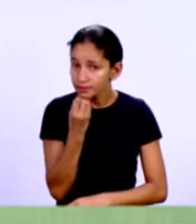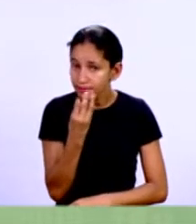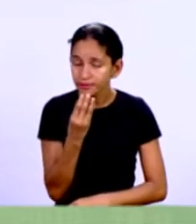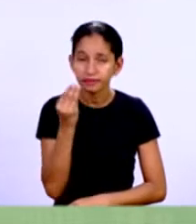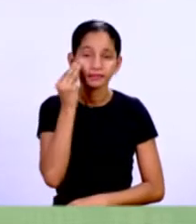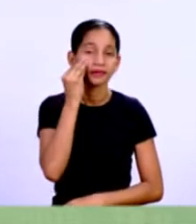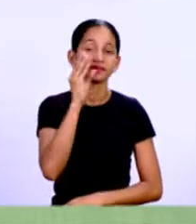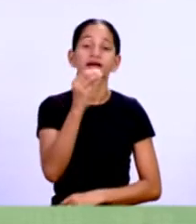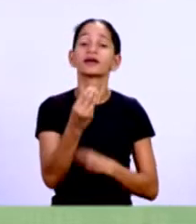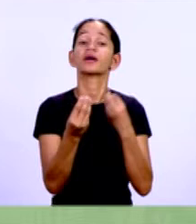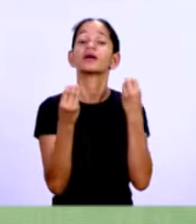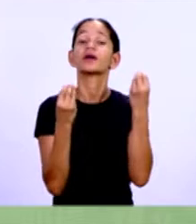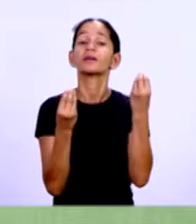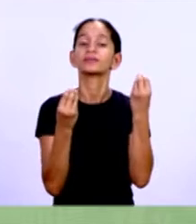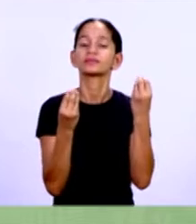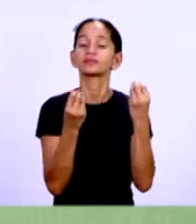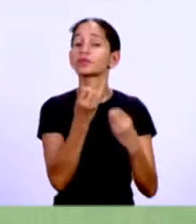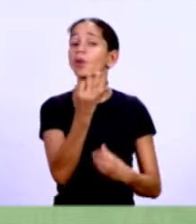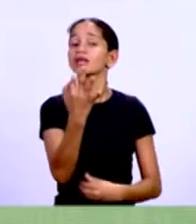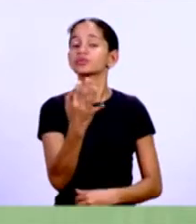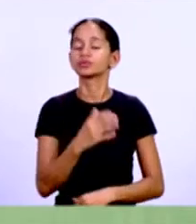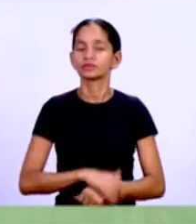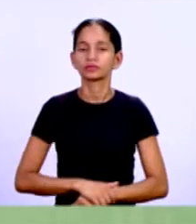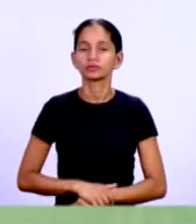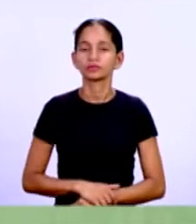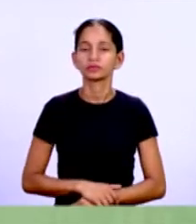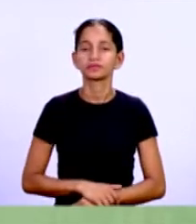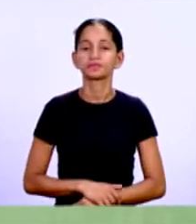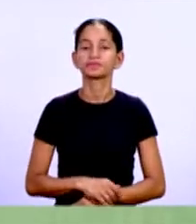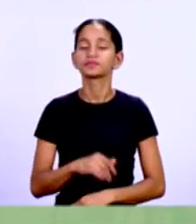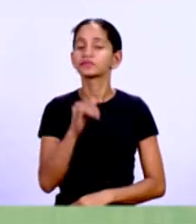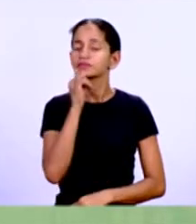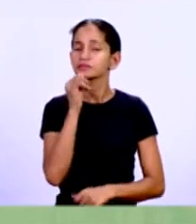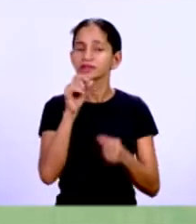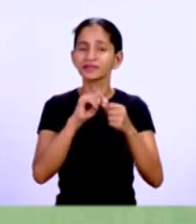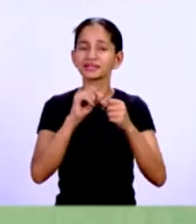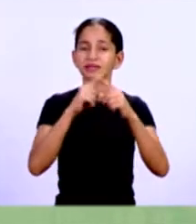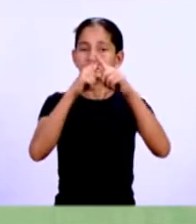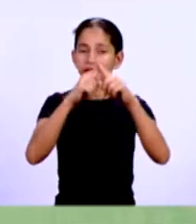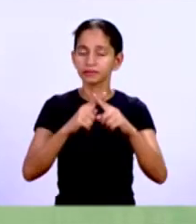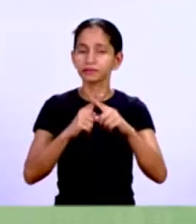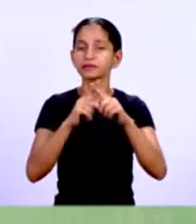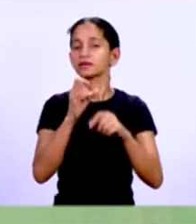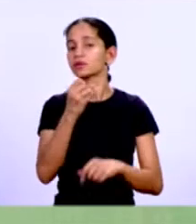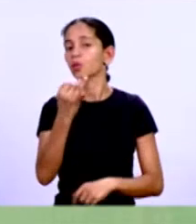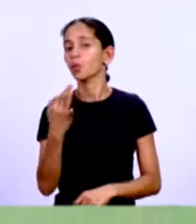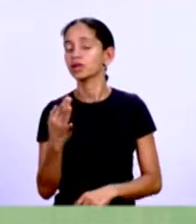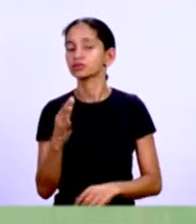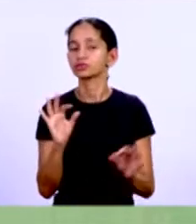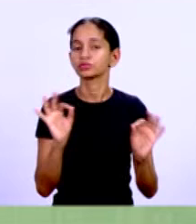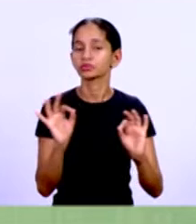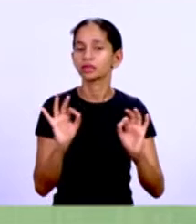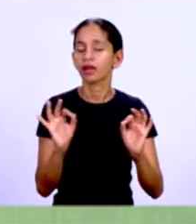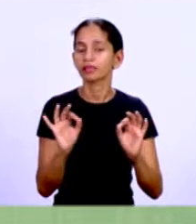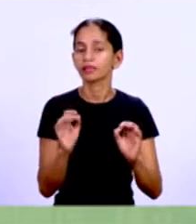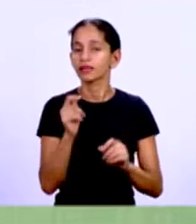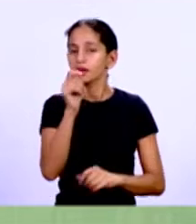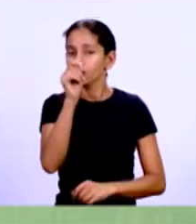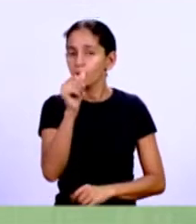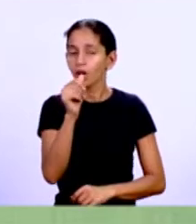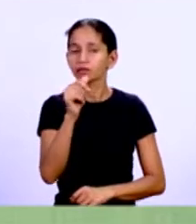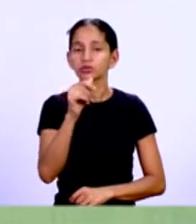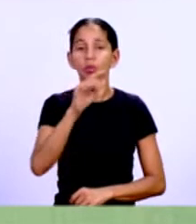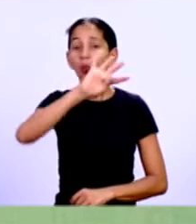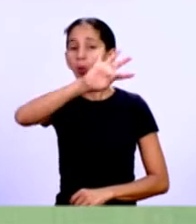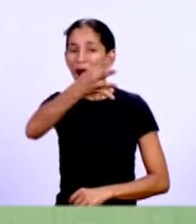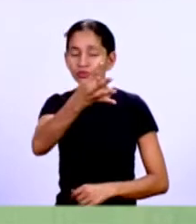Denise? Não vou ficar esses R$1.000 vão 400%, então digamos sem juros acumulados, eles já de cara viram